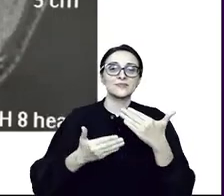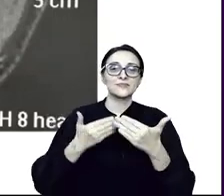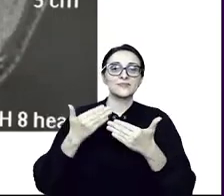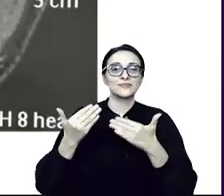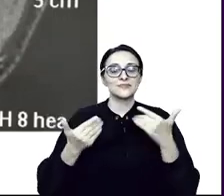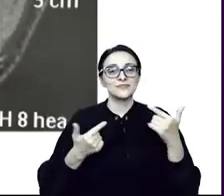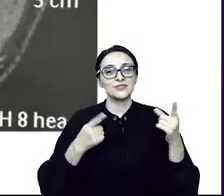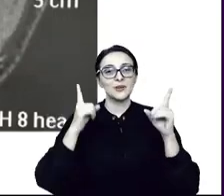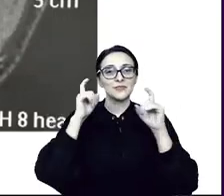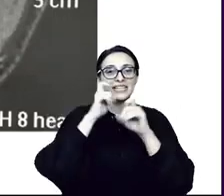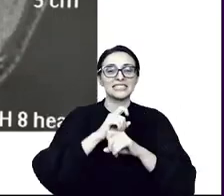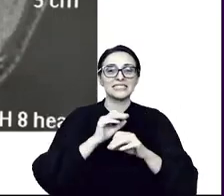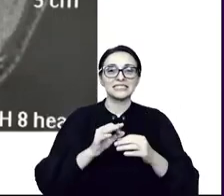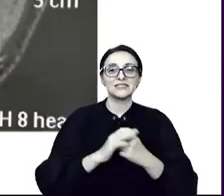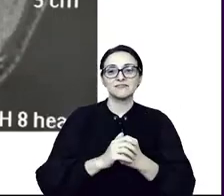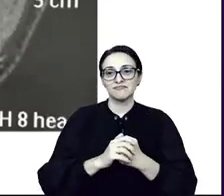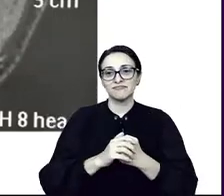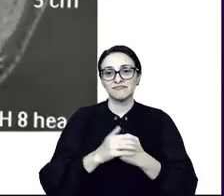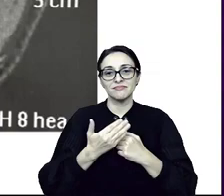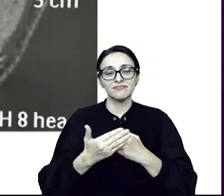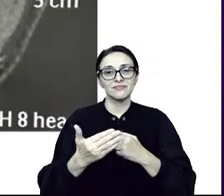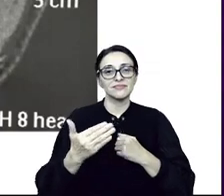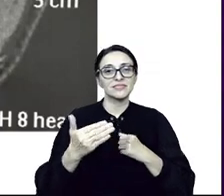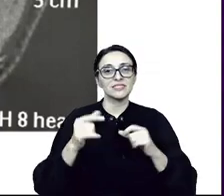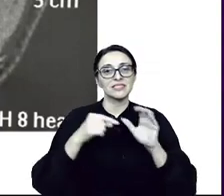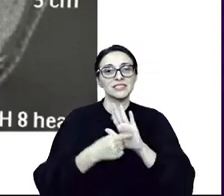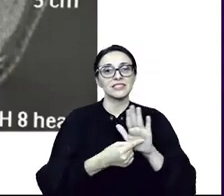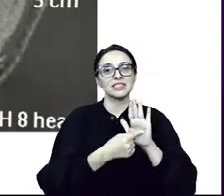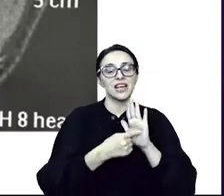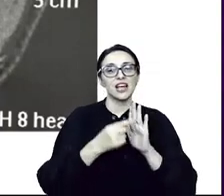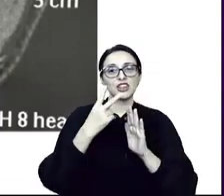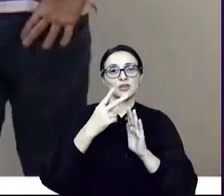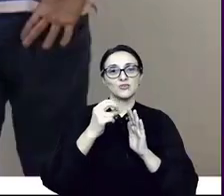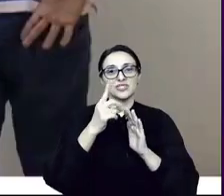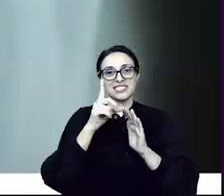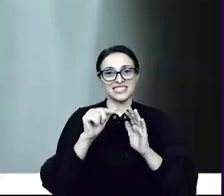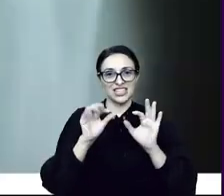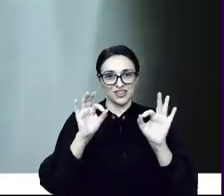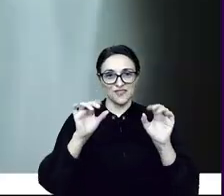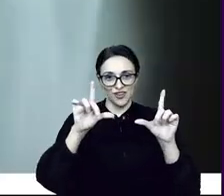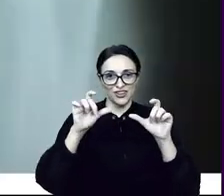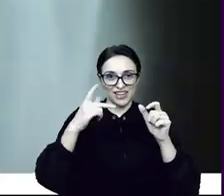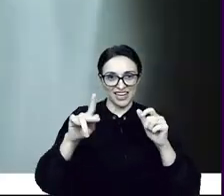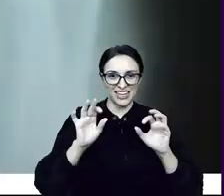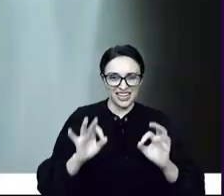complicar, porque ele tinha... a foto da restrição é 2017 agora, né, Nicolau?